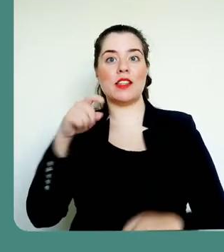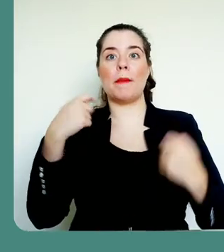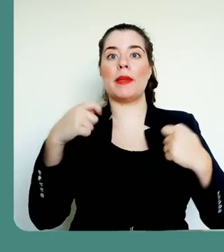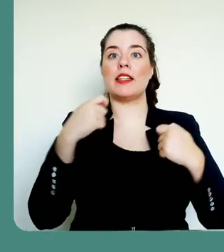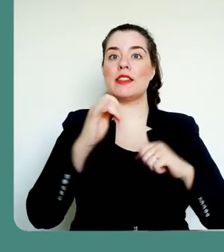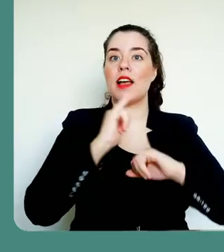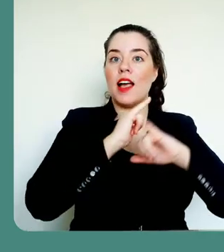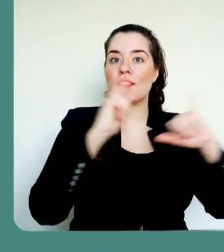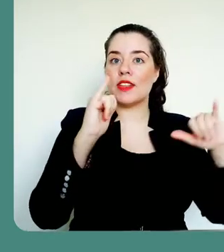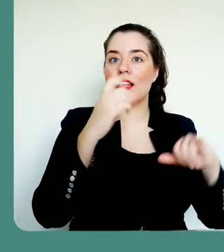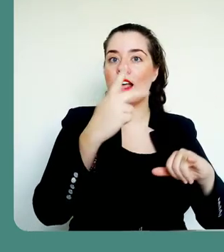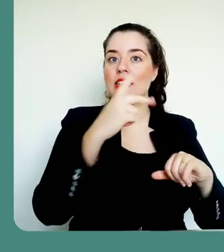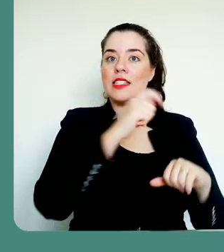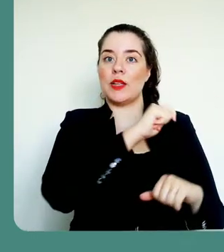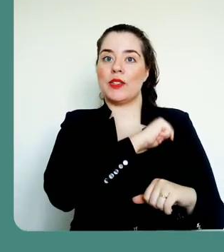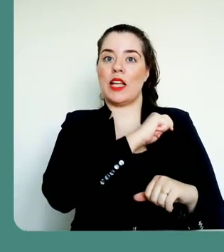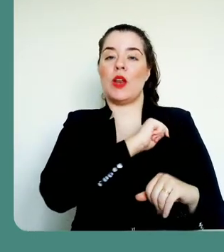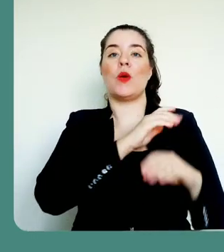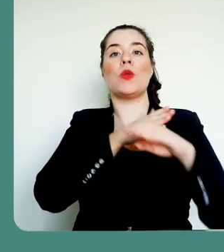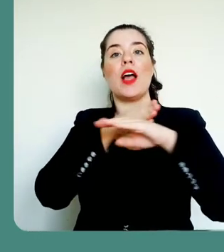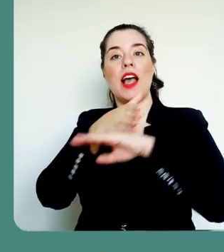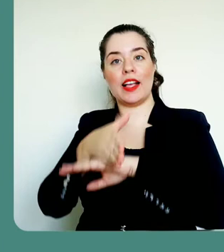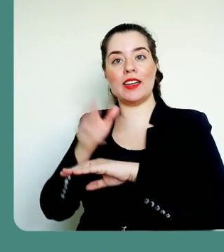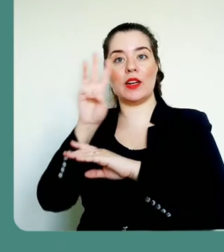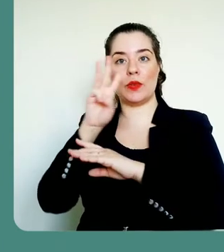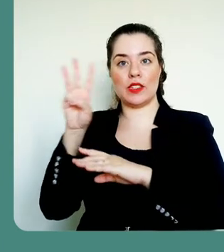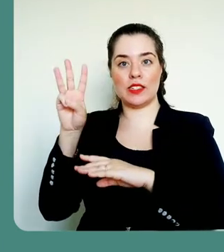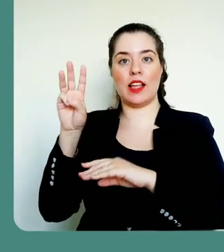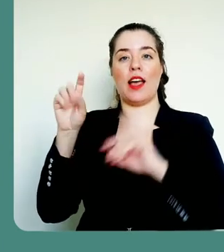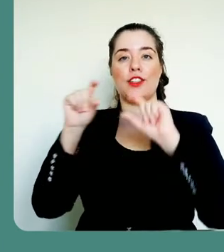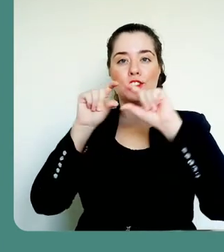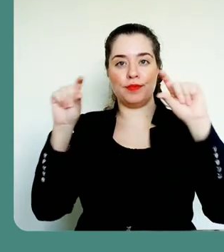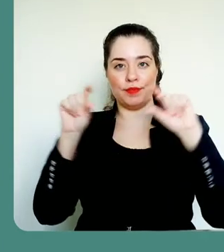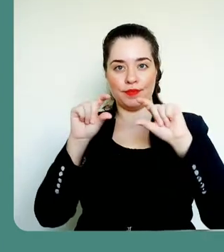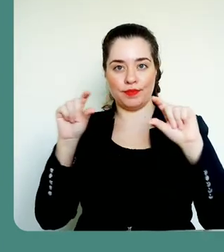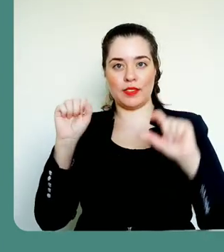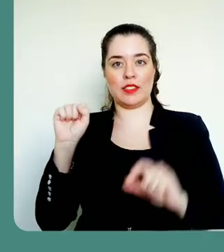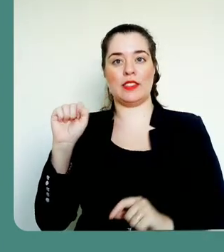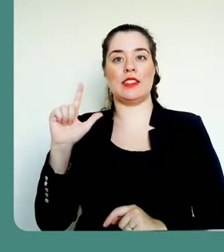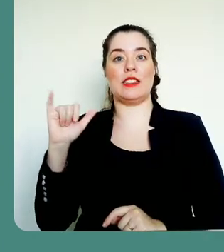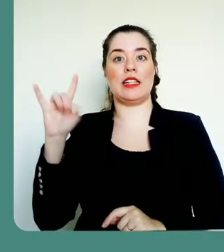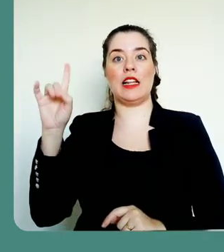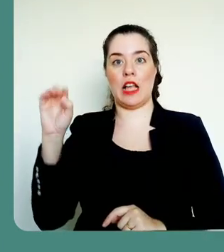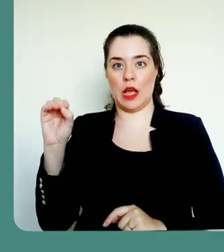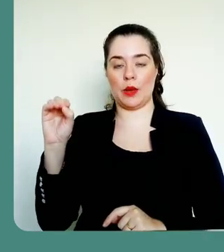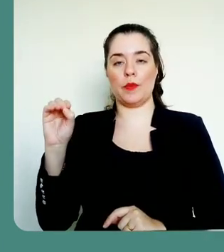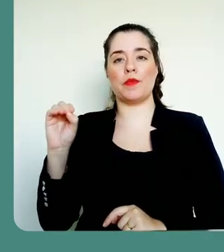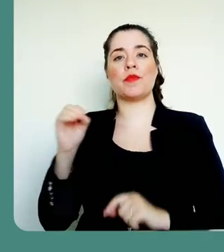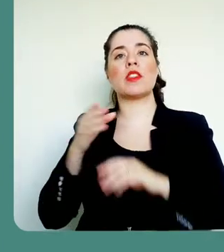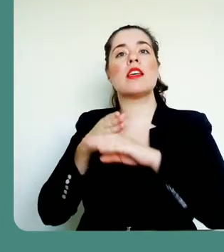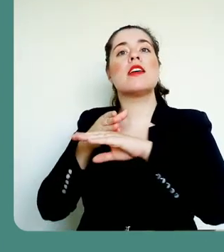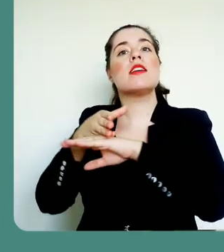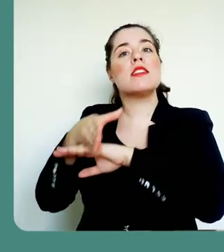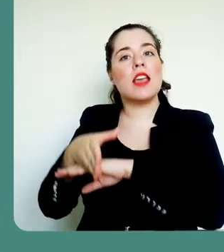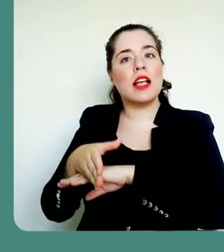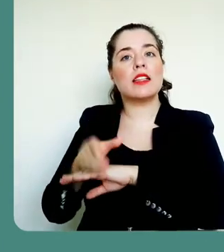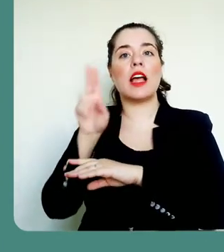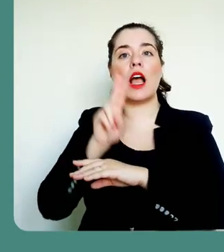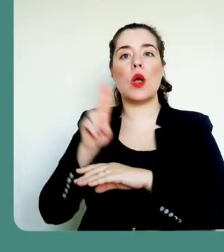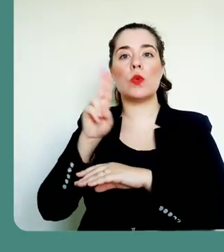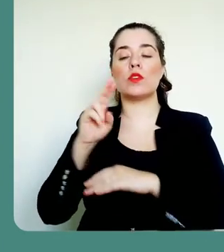Você deve instruir os seus alunos, então, a acessar o site do Slido, slido.com, e